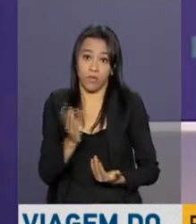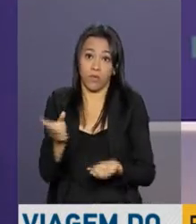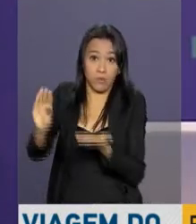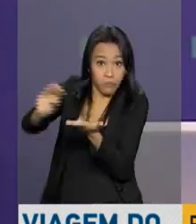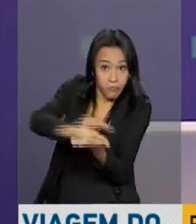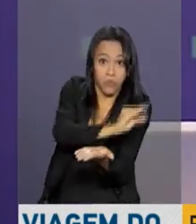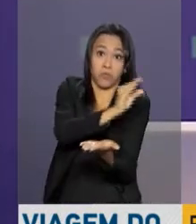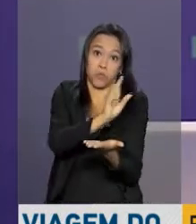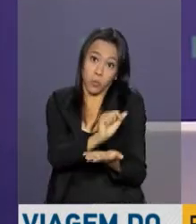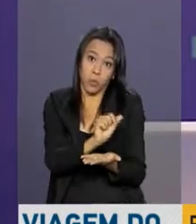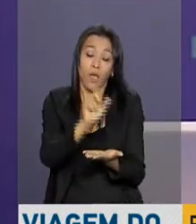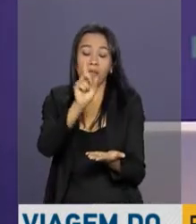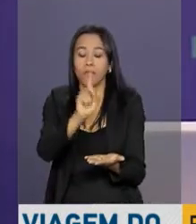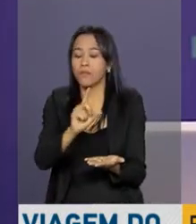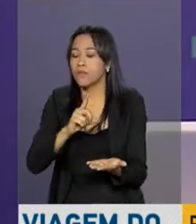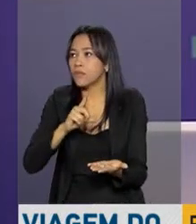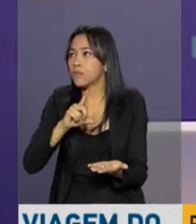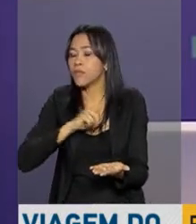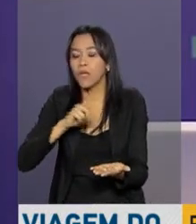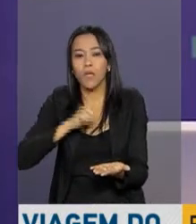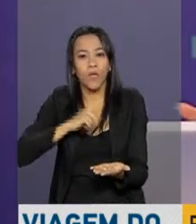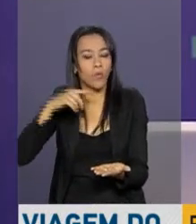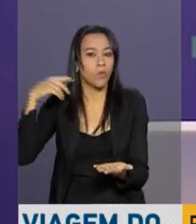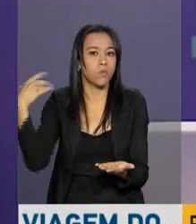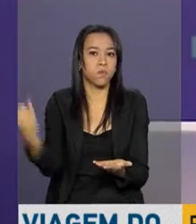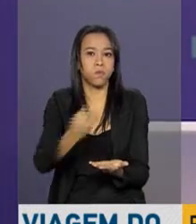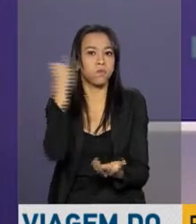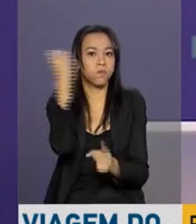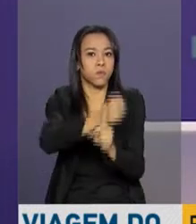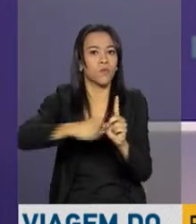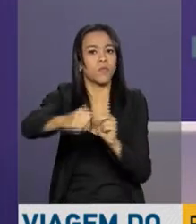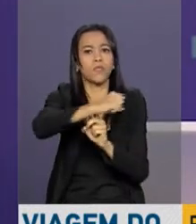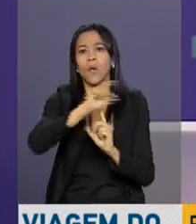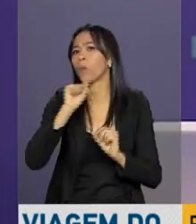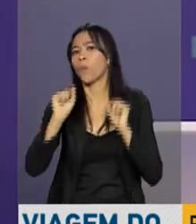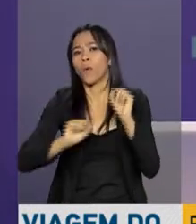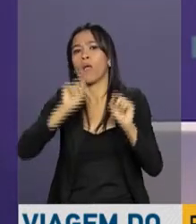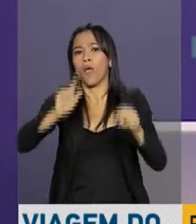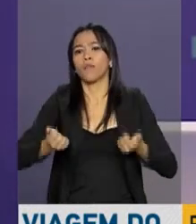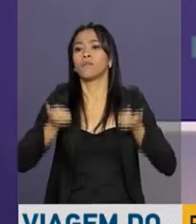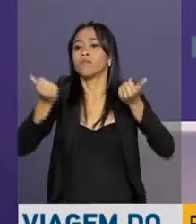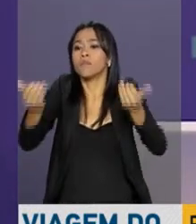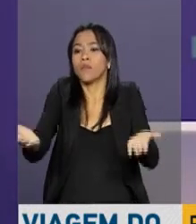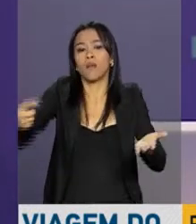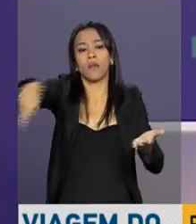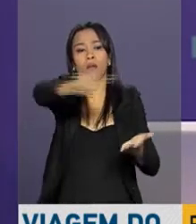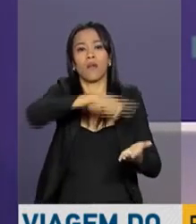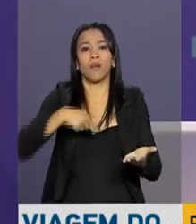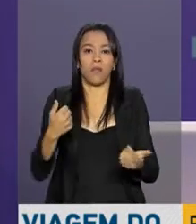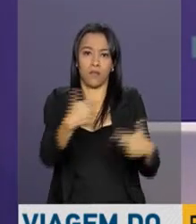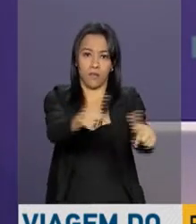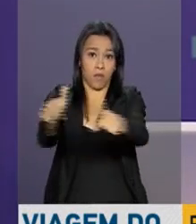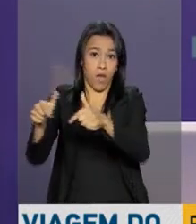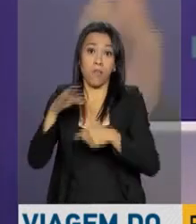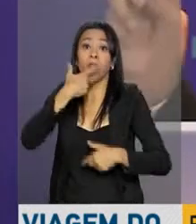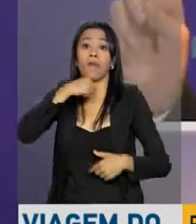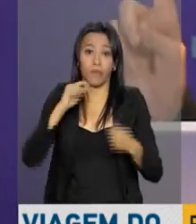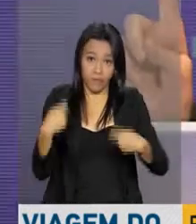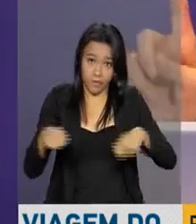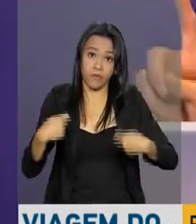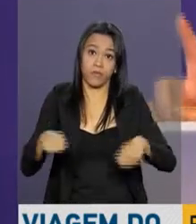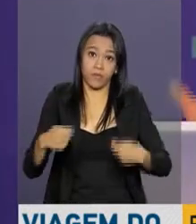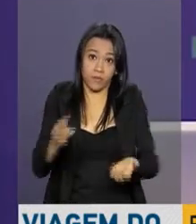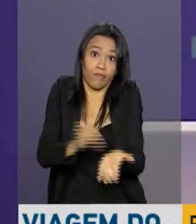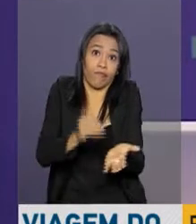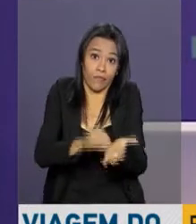social extraordinária, que é dar emprego àqueles que dele necessitam e dele carecem. Porque,